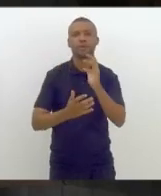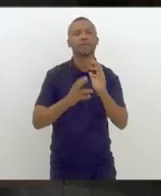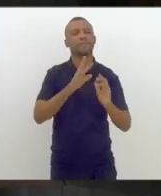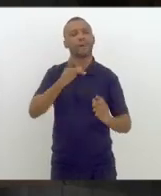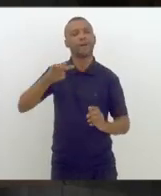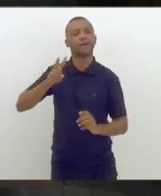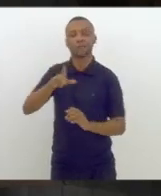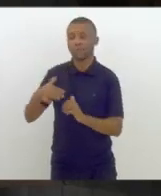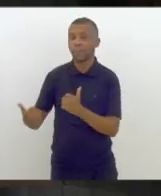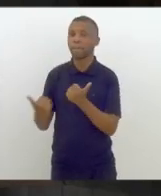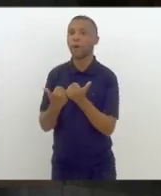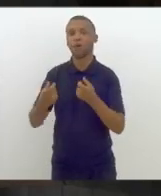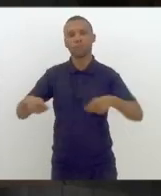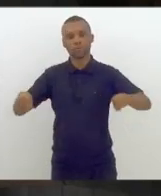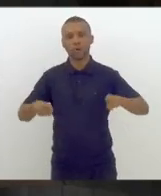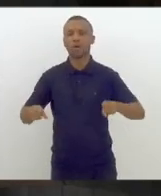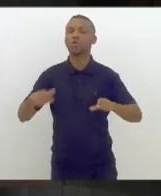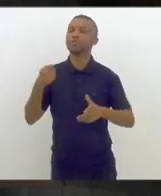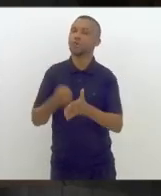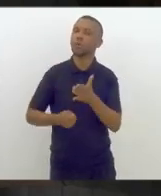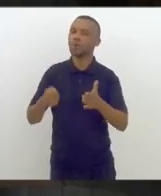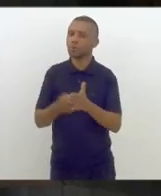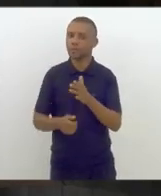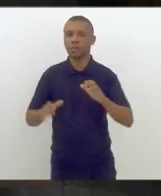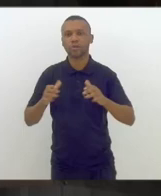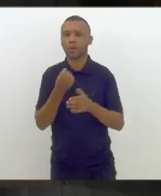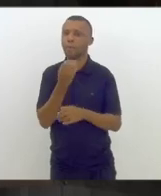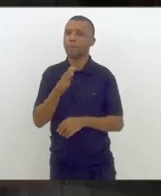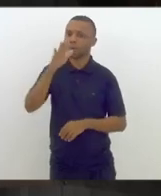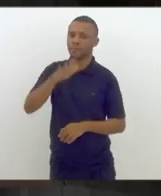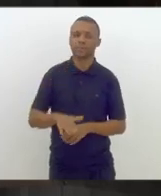com essa ferramenta de luta coletiva. Boa tarde.